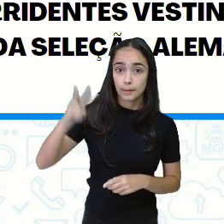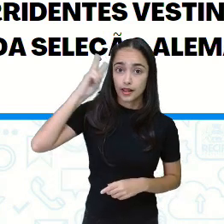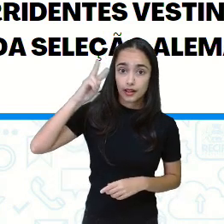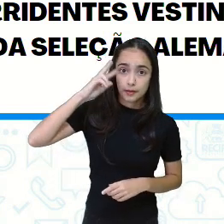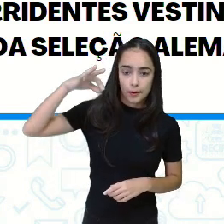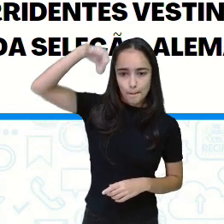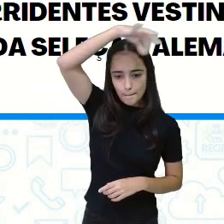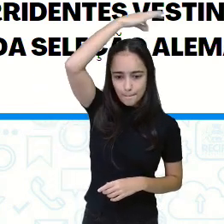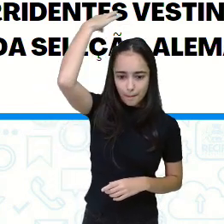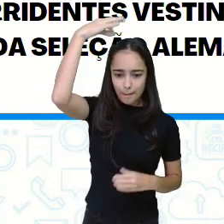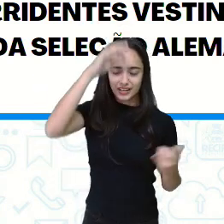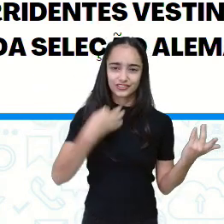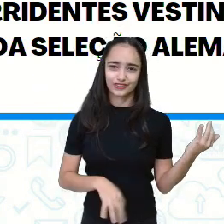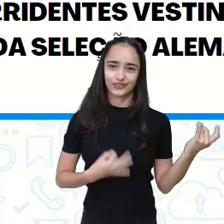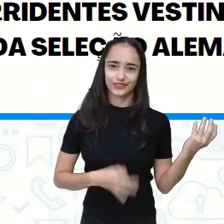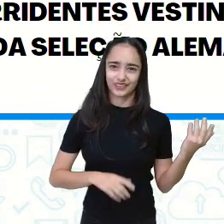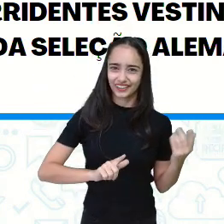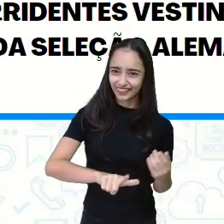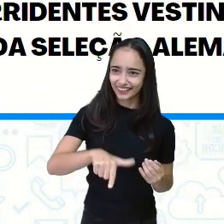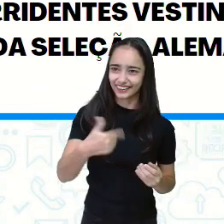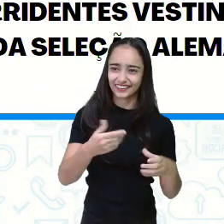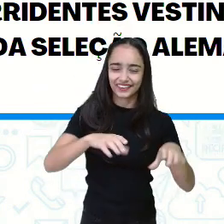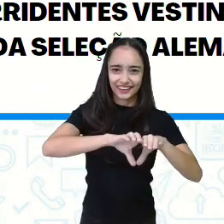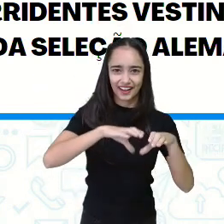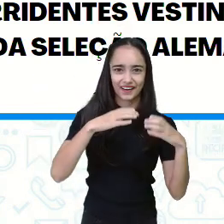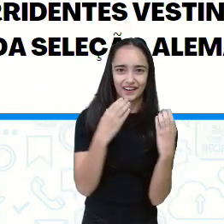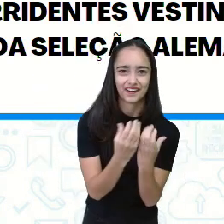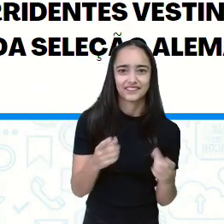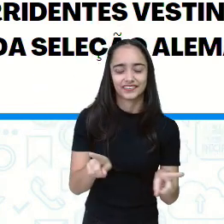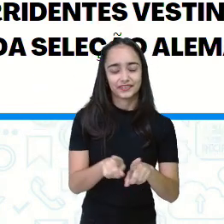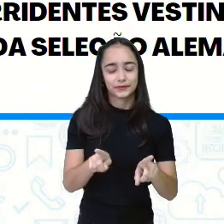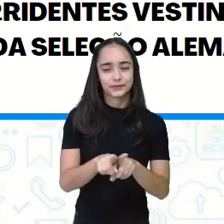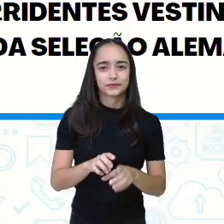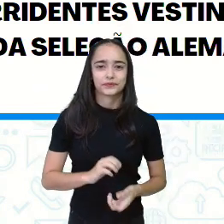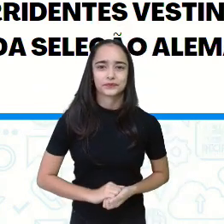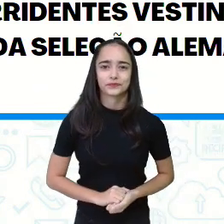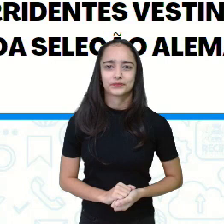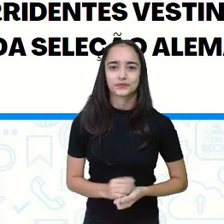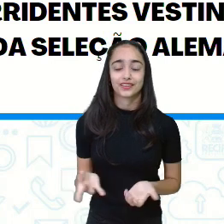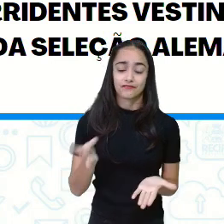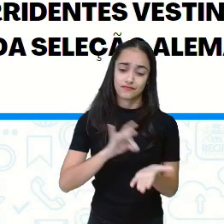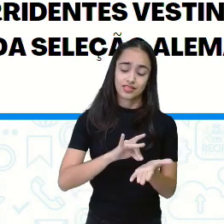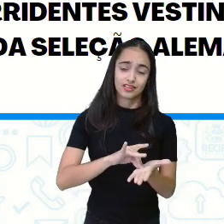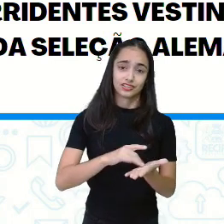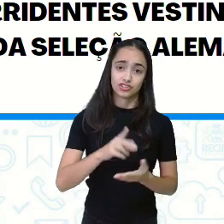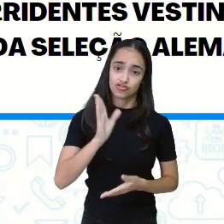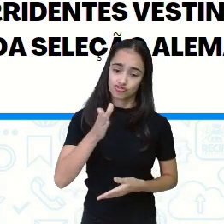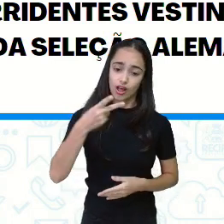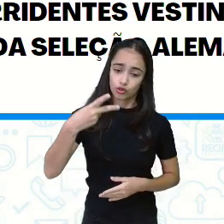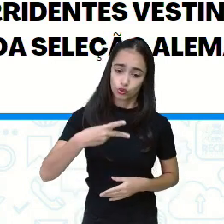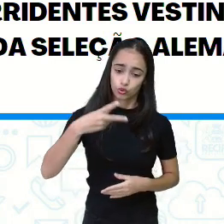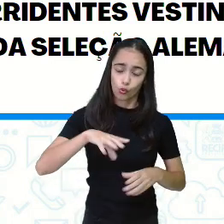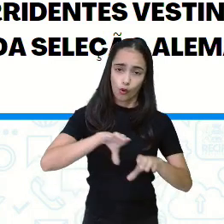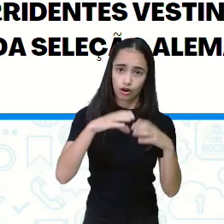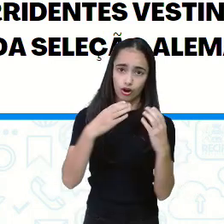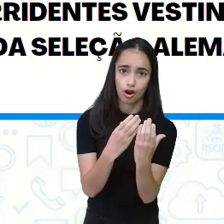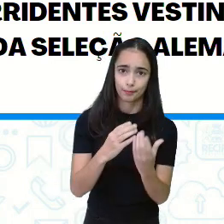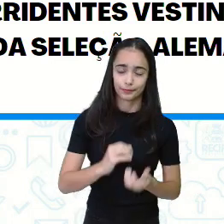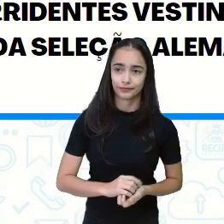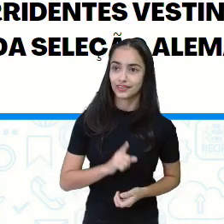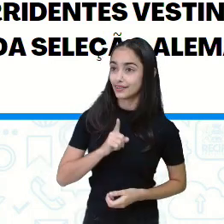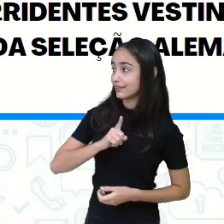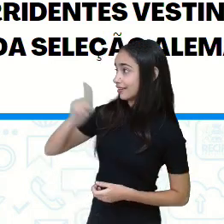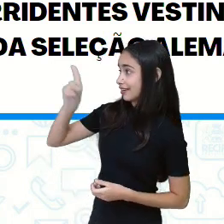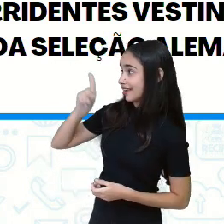outra Copa, não apenas essa, né? Mas o México já sediou 2 Copas, né, na verdade. Isso, né? Pois é. Esse daí, olha, foi quando a